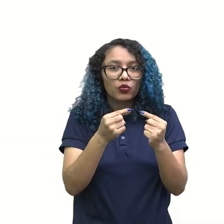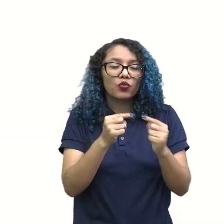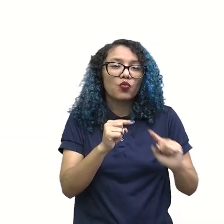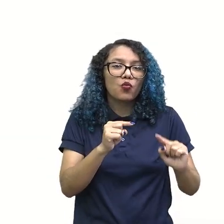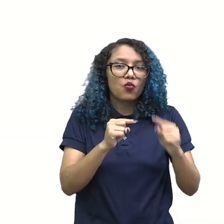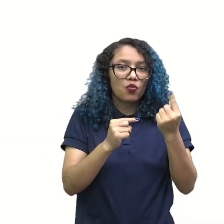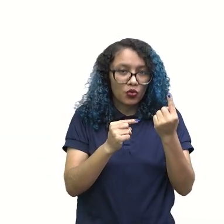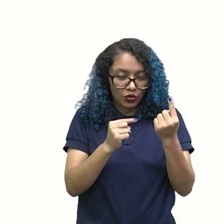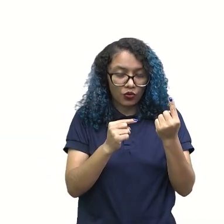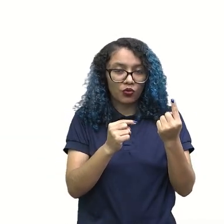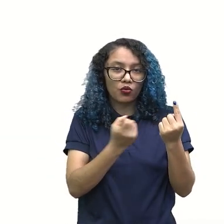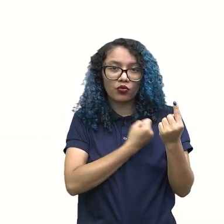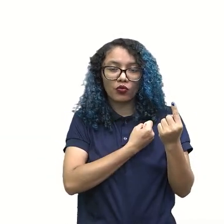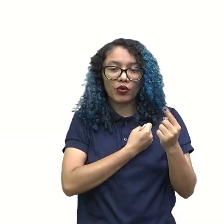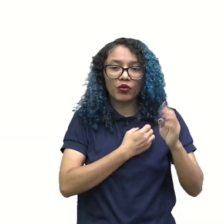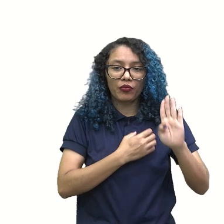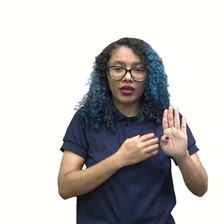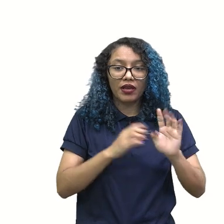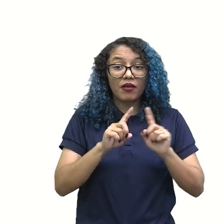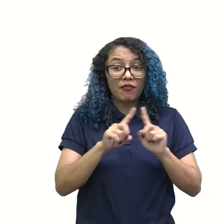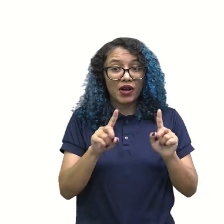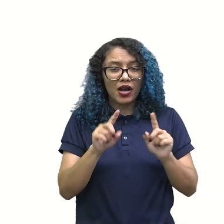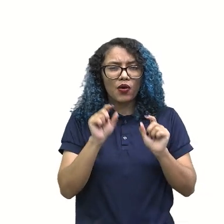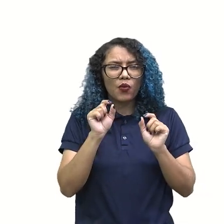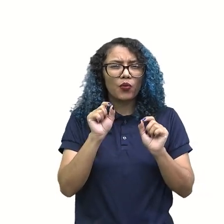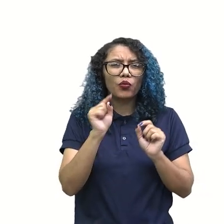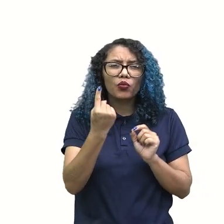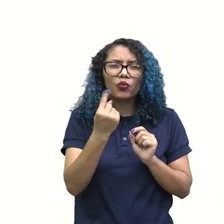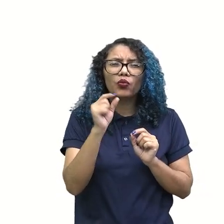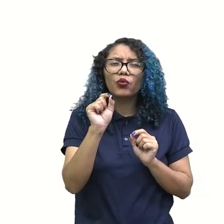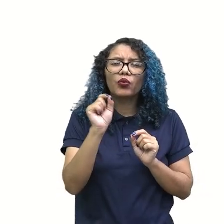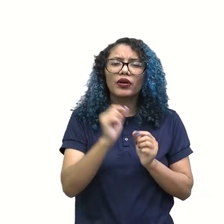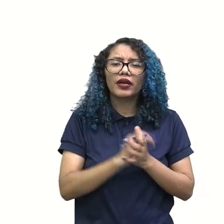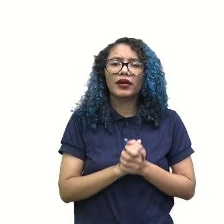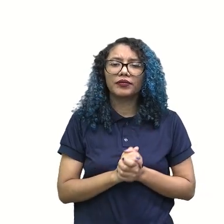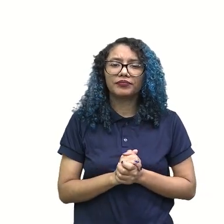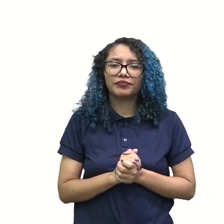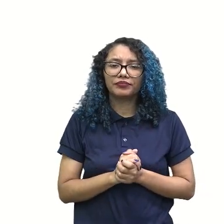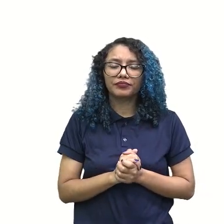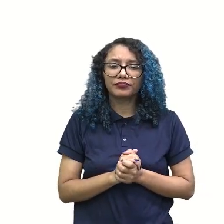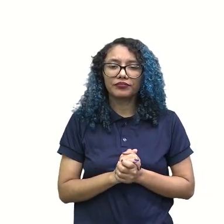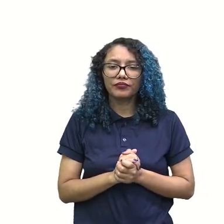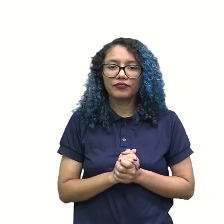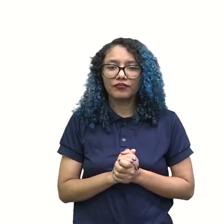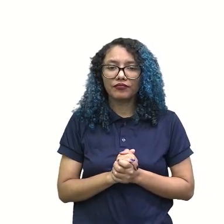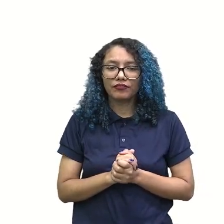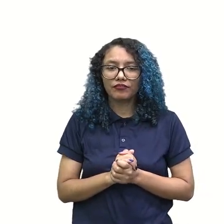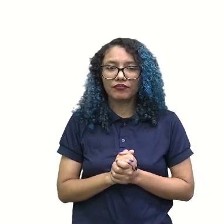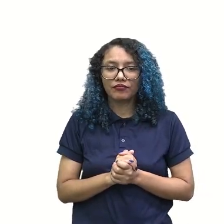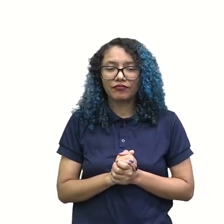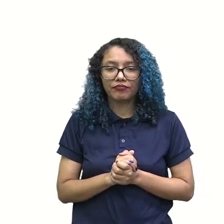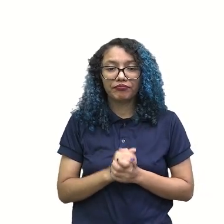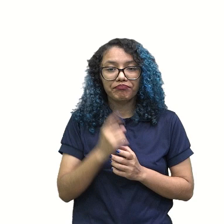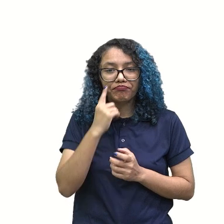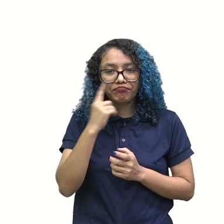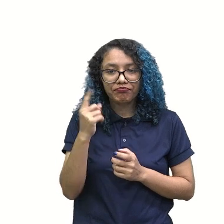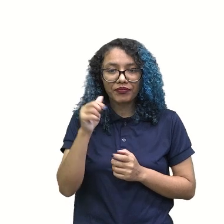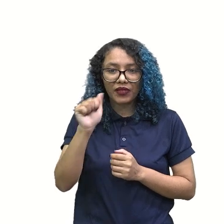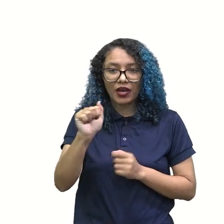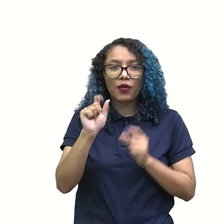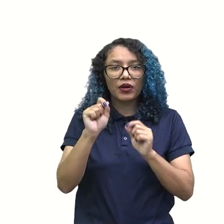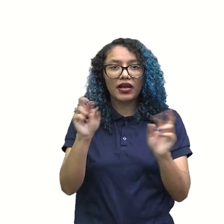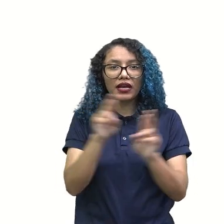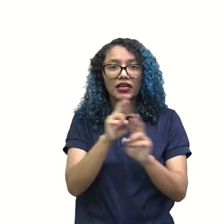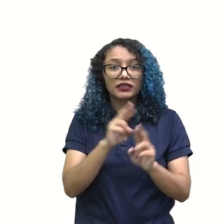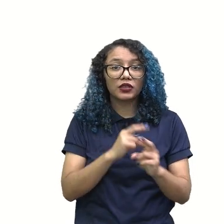um aqui que está meio ali que mal criado, meio, né, que folgado. Este elemento de A, ele está se relacionando ali com dois